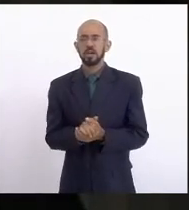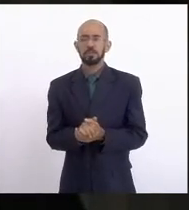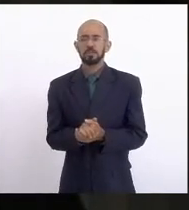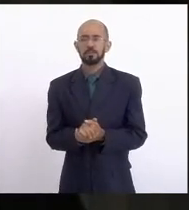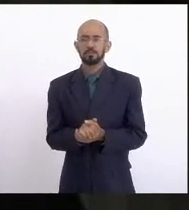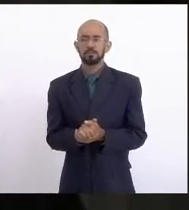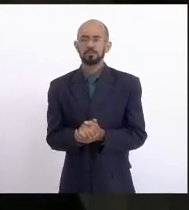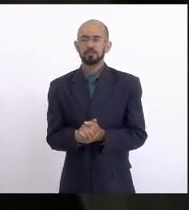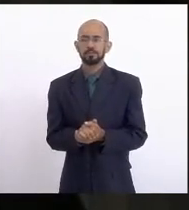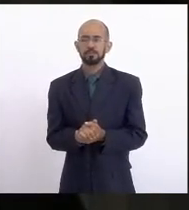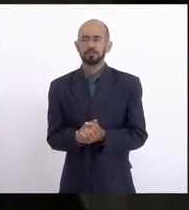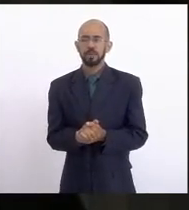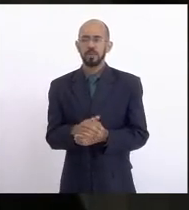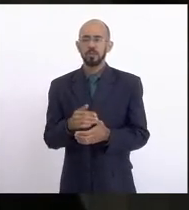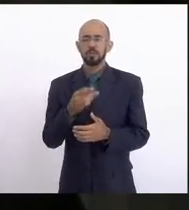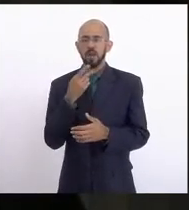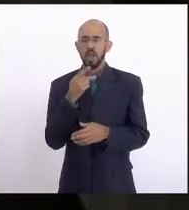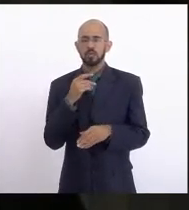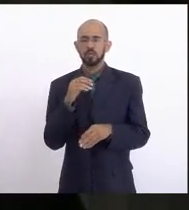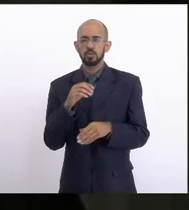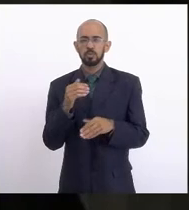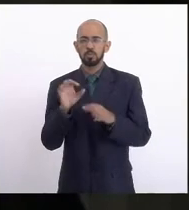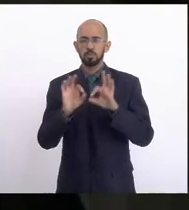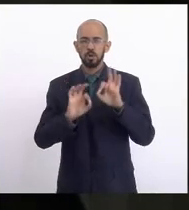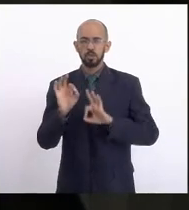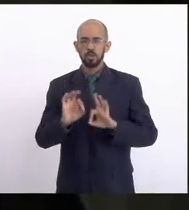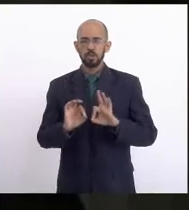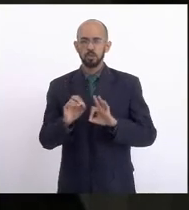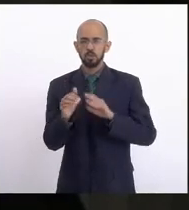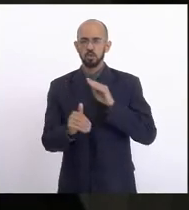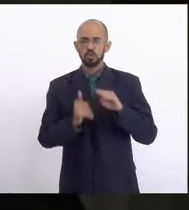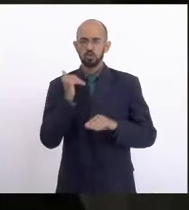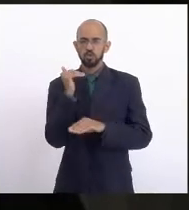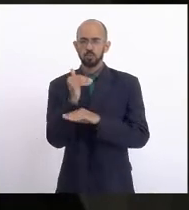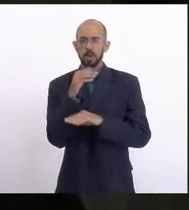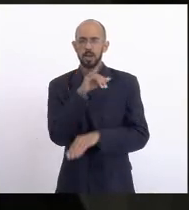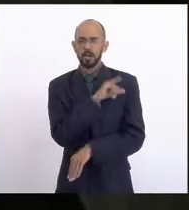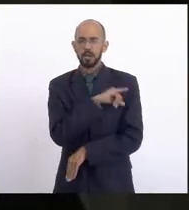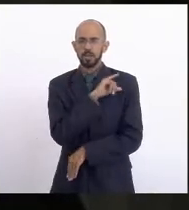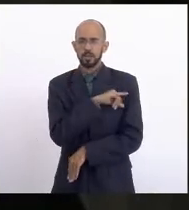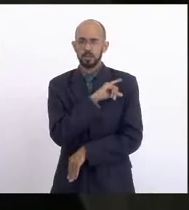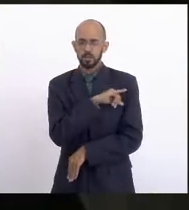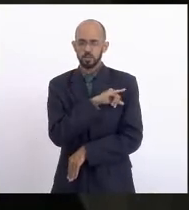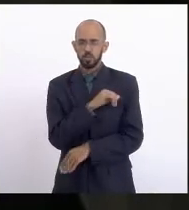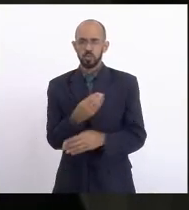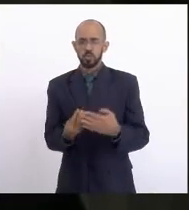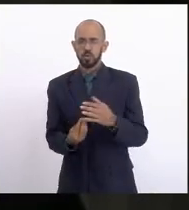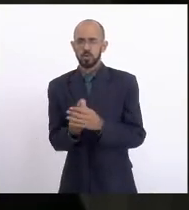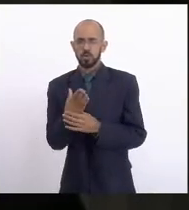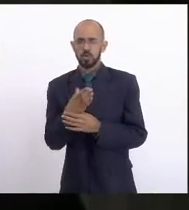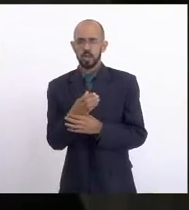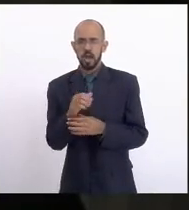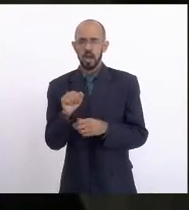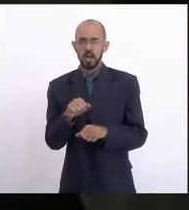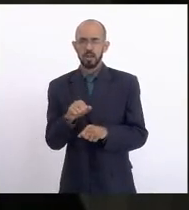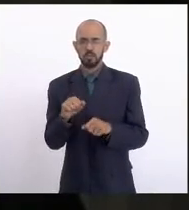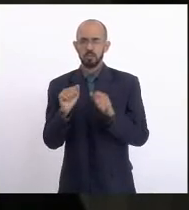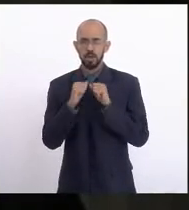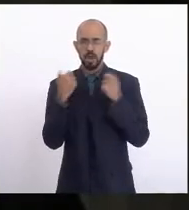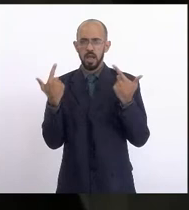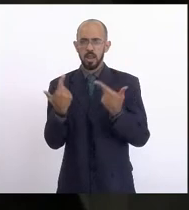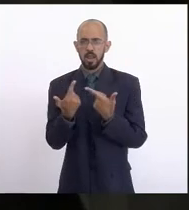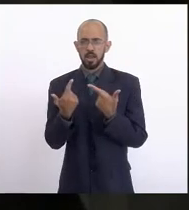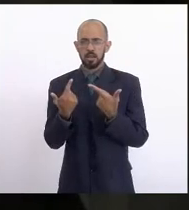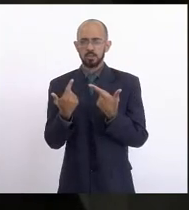dizendo que o projeto Supera Rio foi criado pelo Parlamento Fluminense, criado